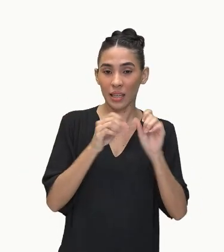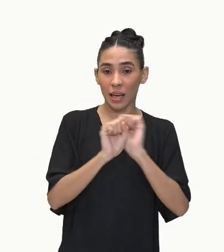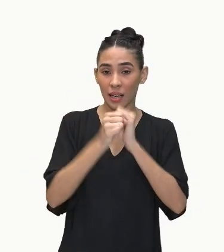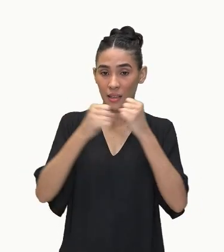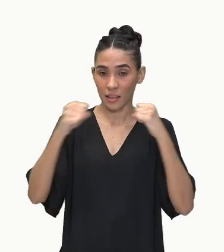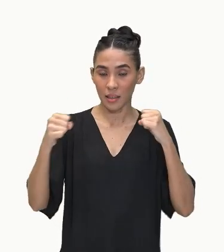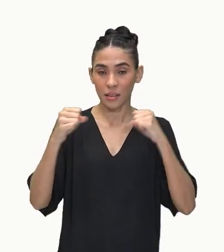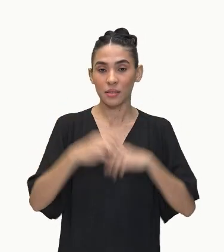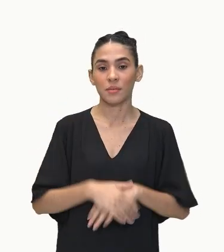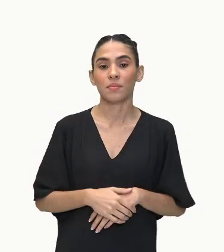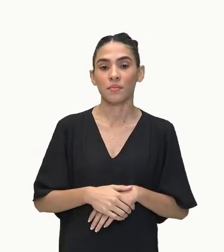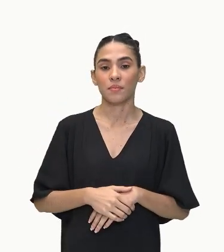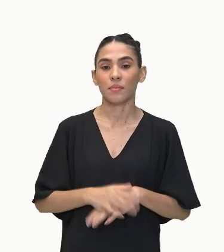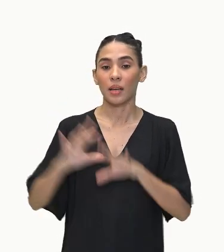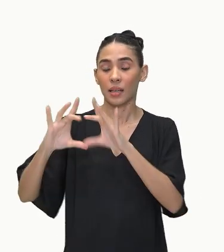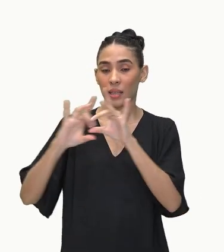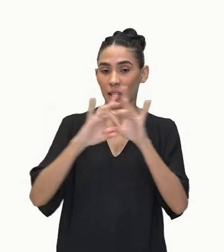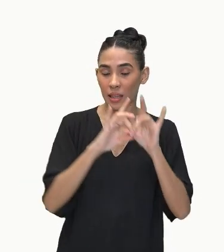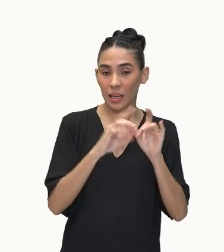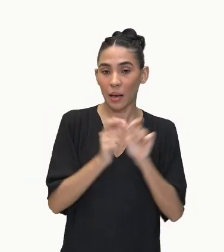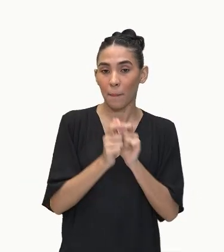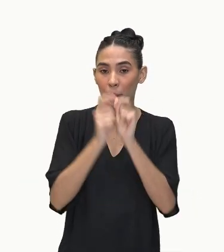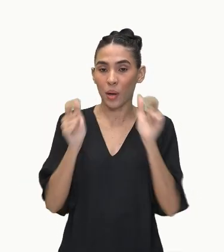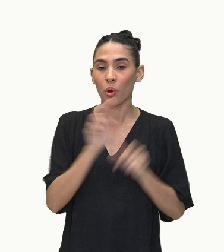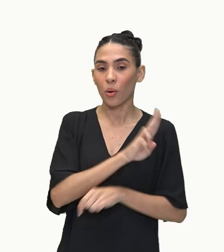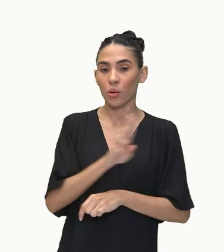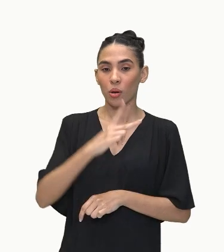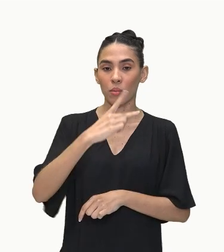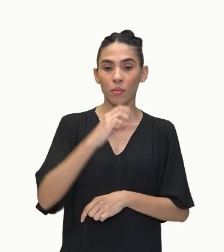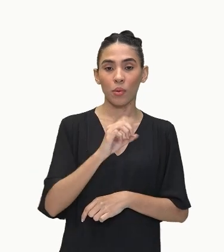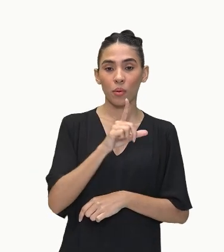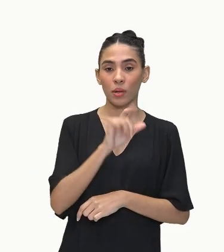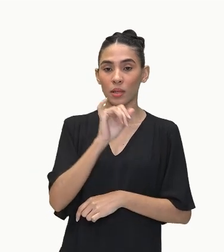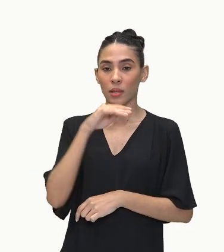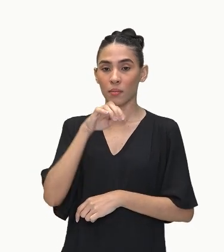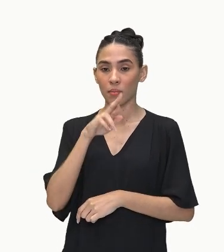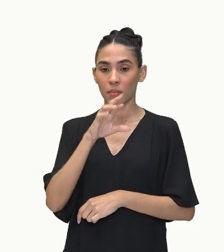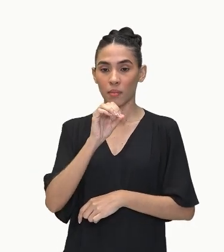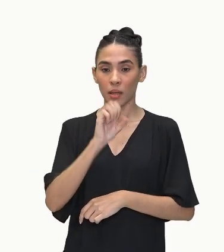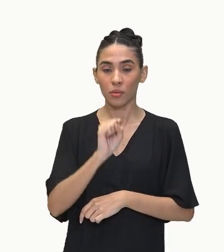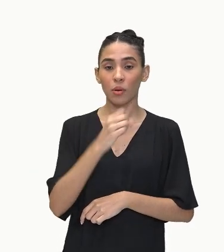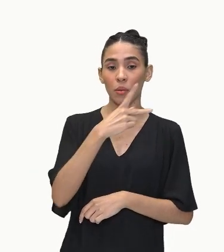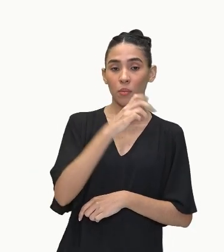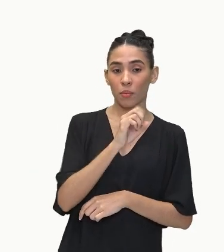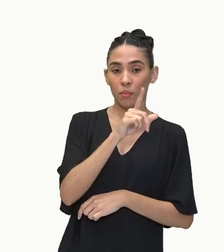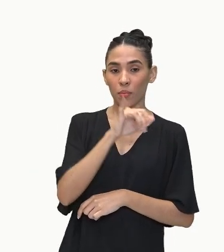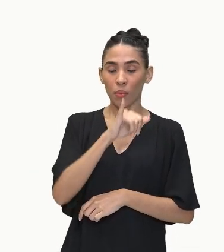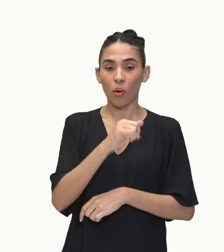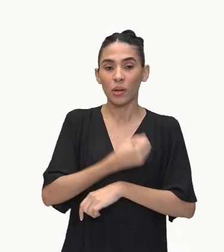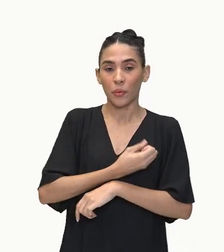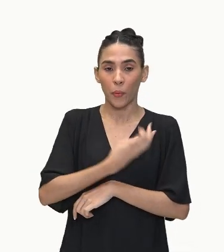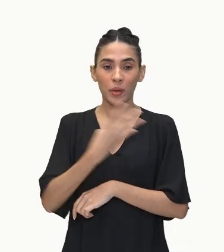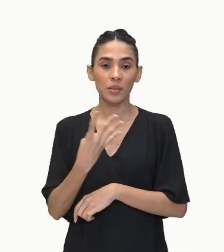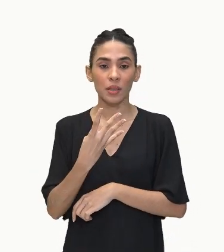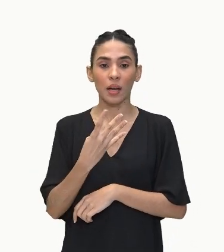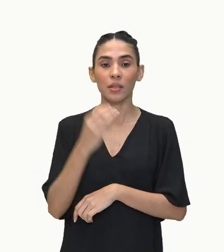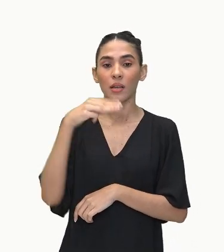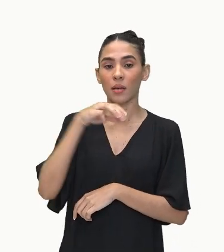longas. As cadeias longas são chamadas de polímeros. Poli significa muitas e